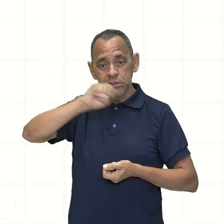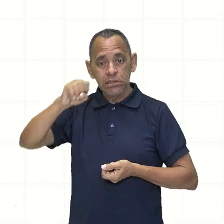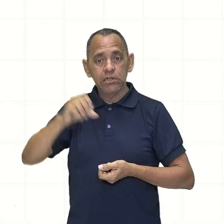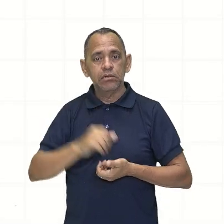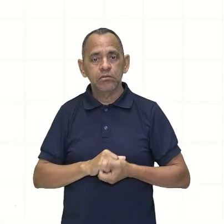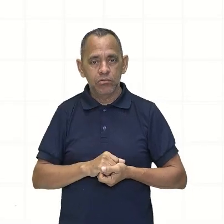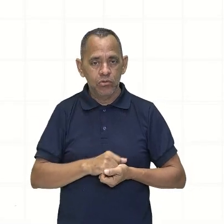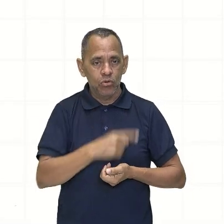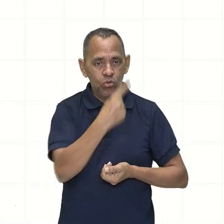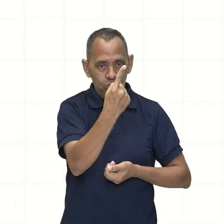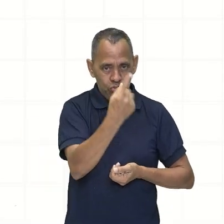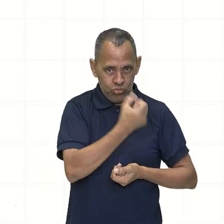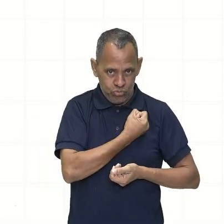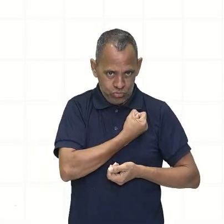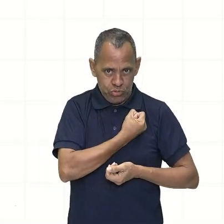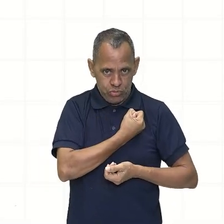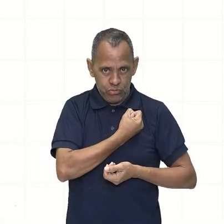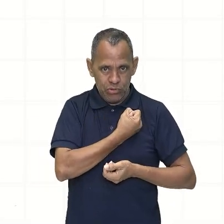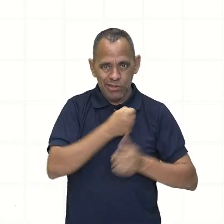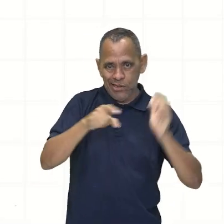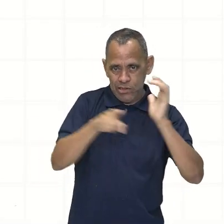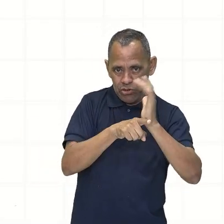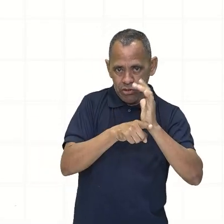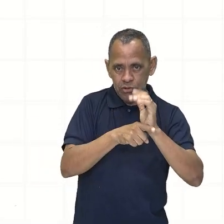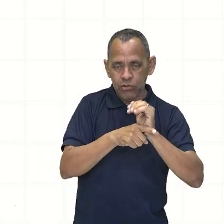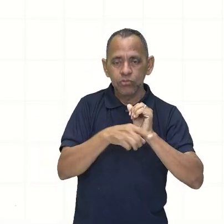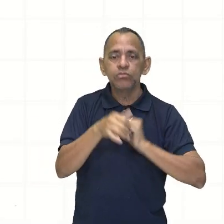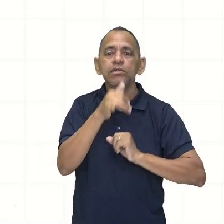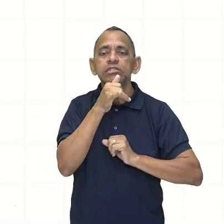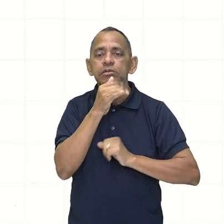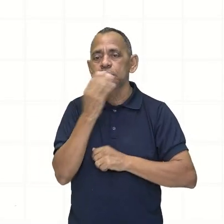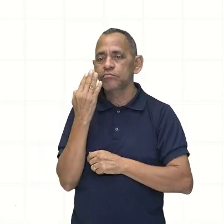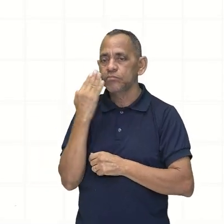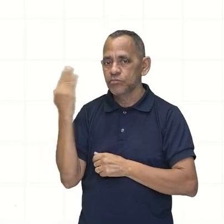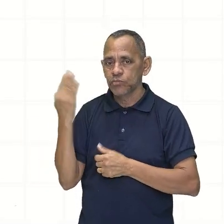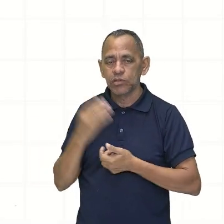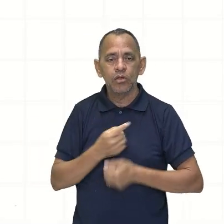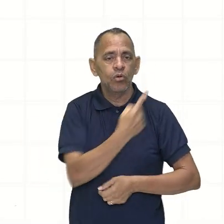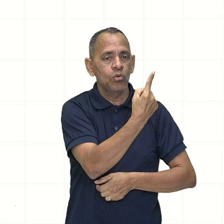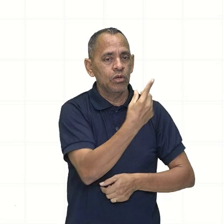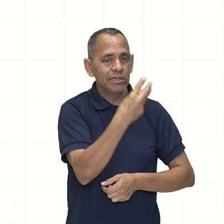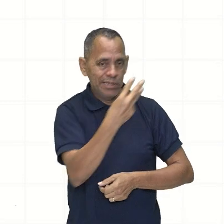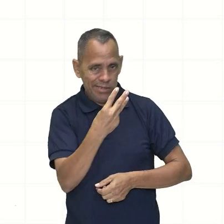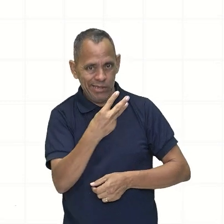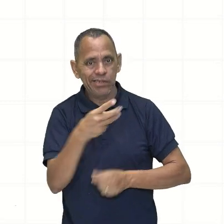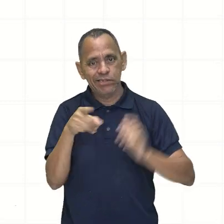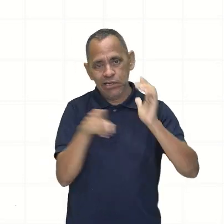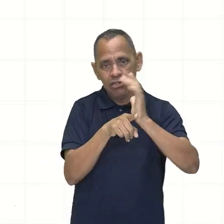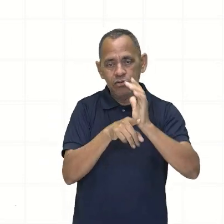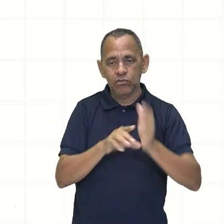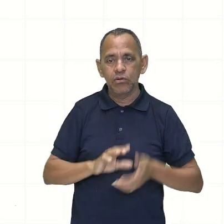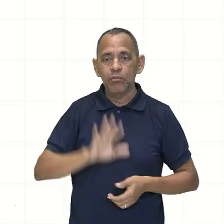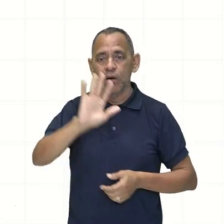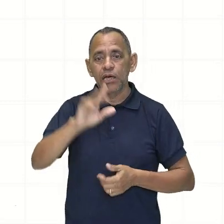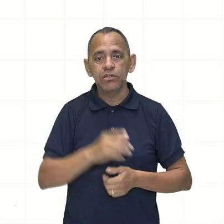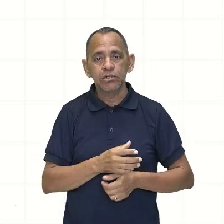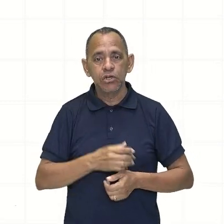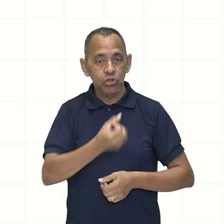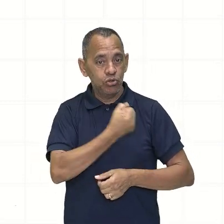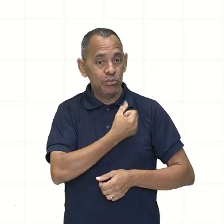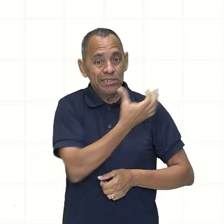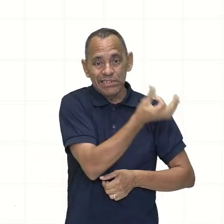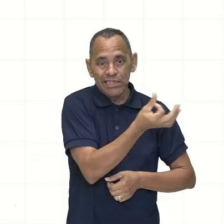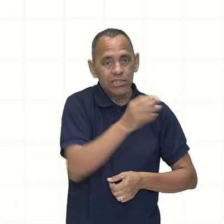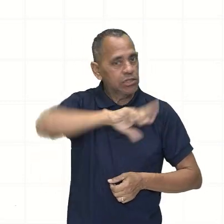né? No caso aqui, o 133 é negativo, o 6 não é. Então, o que eu